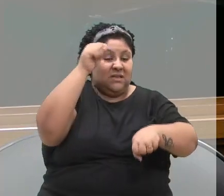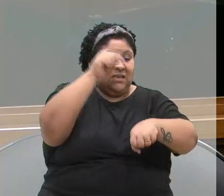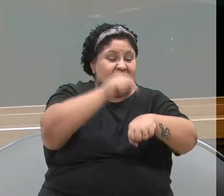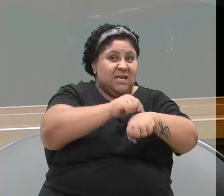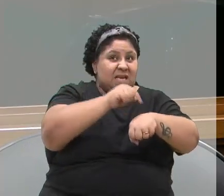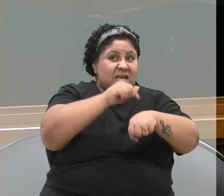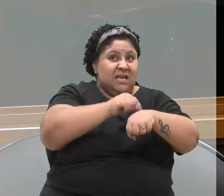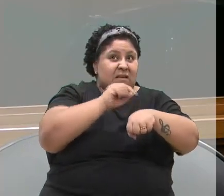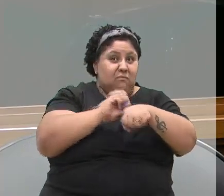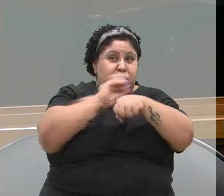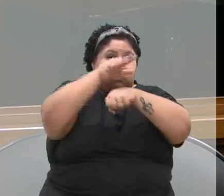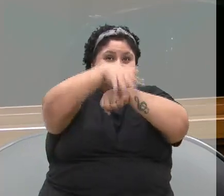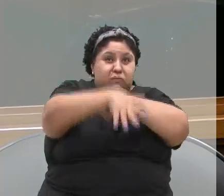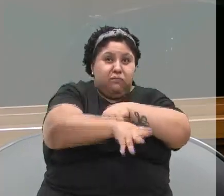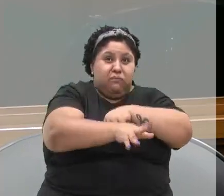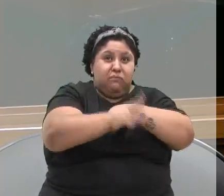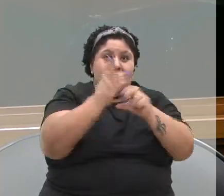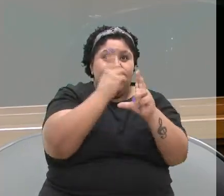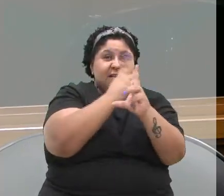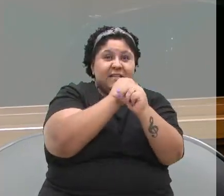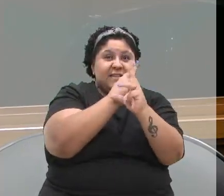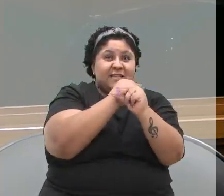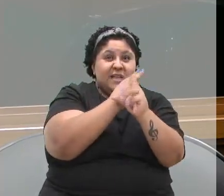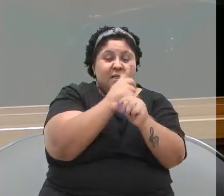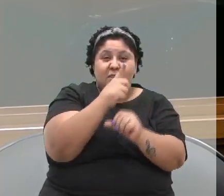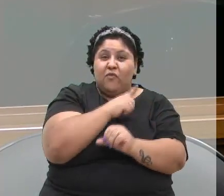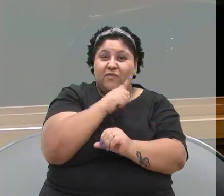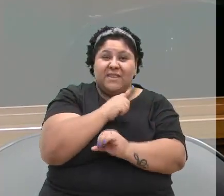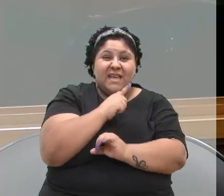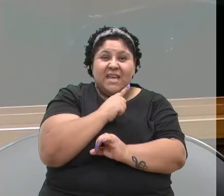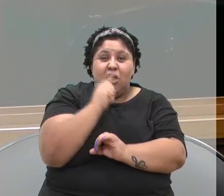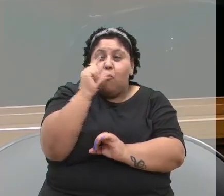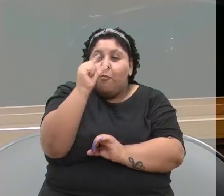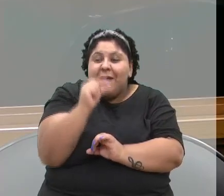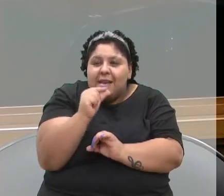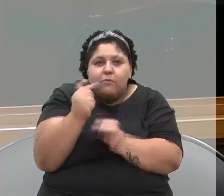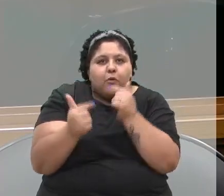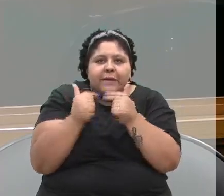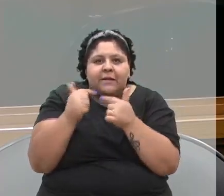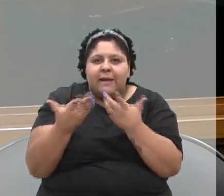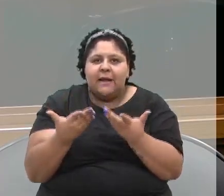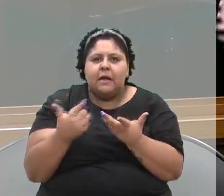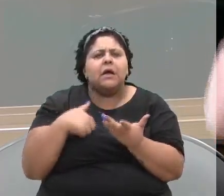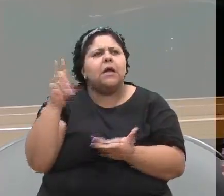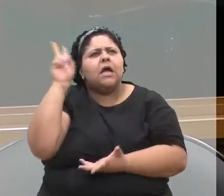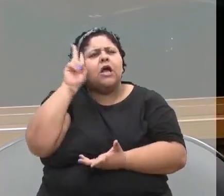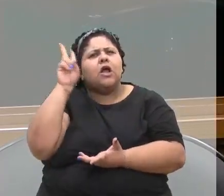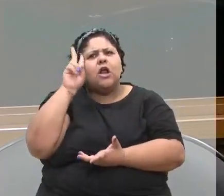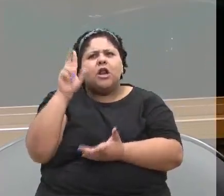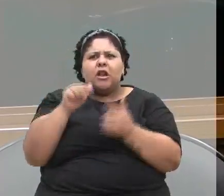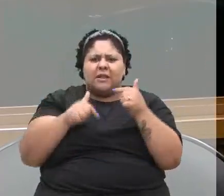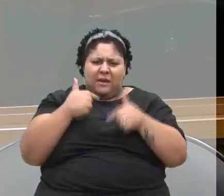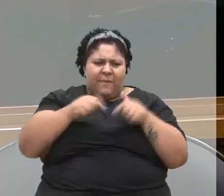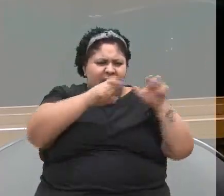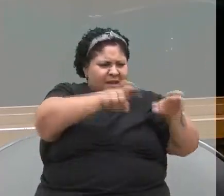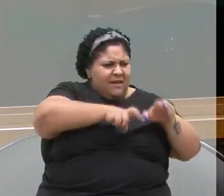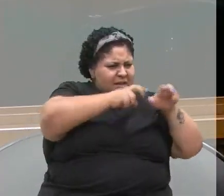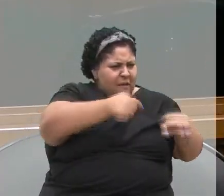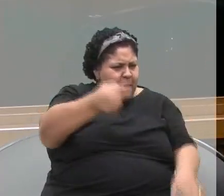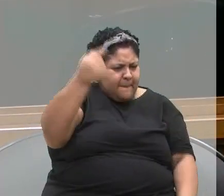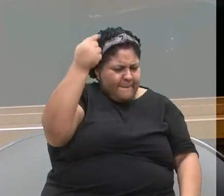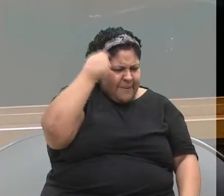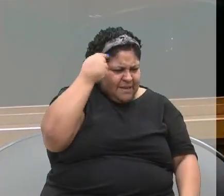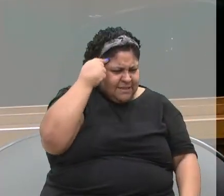epidemia de dengue, as pessoas não têm o mínimo para trabalhar. Eu lembro de quem trabalha no interior. Pensem lá na região